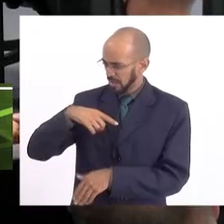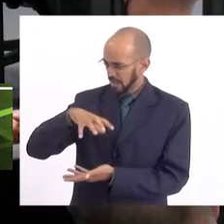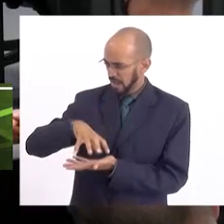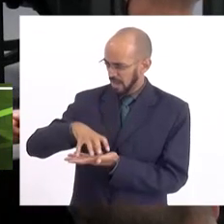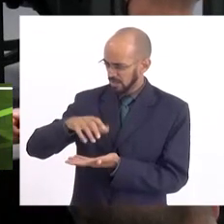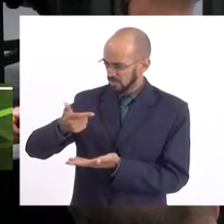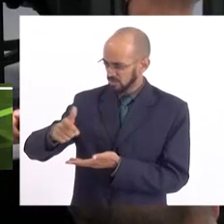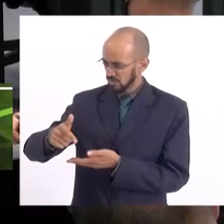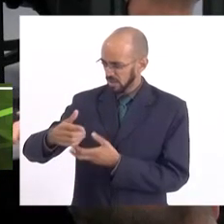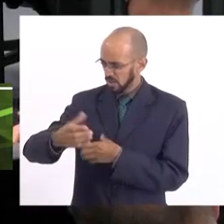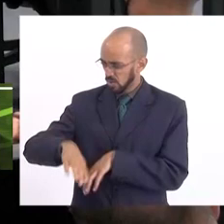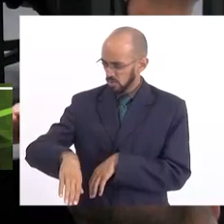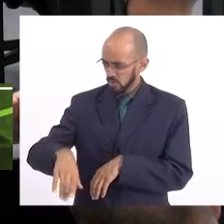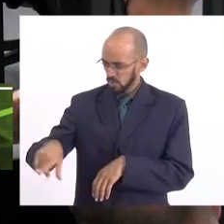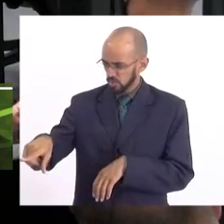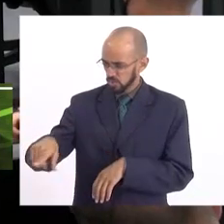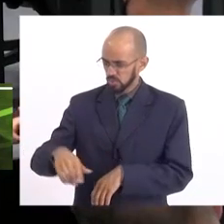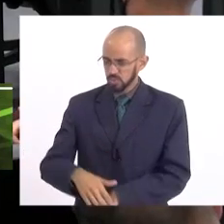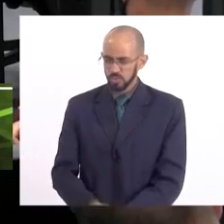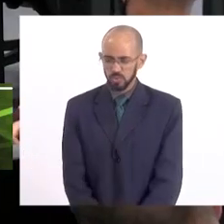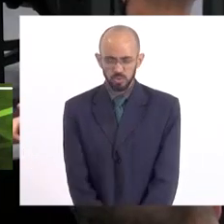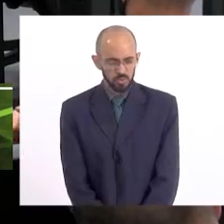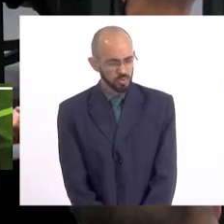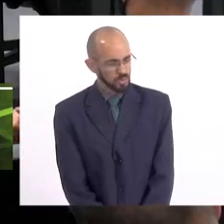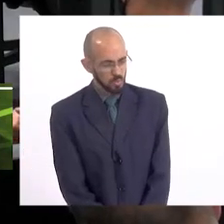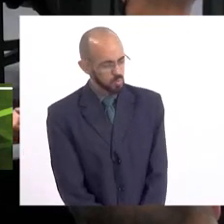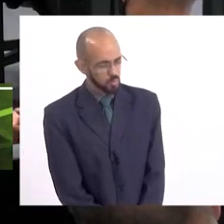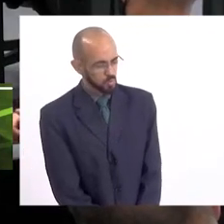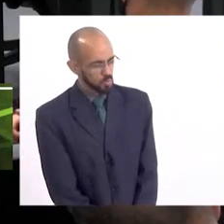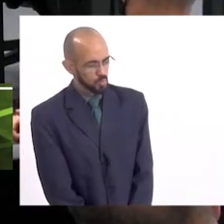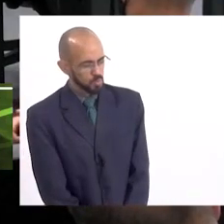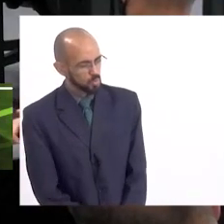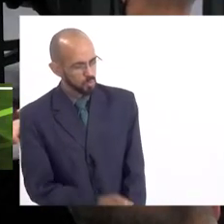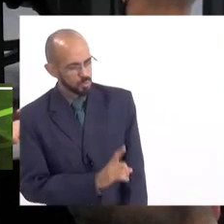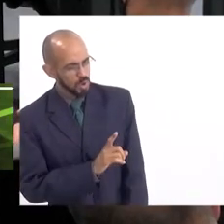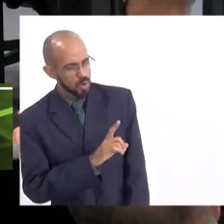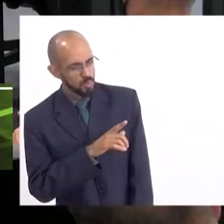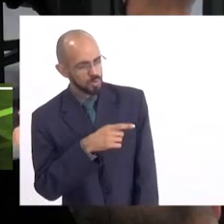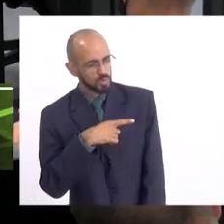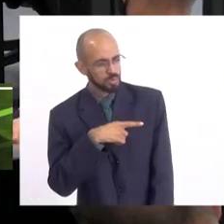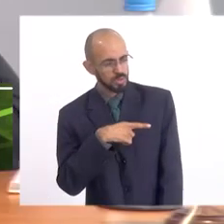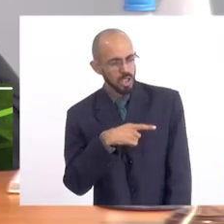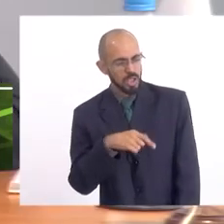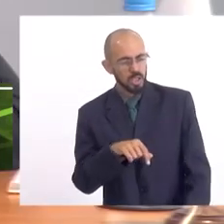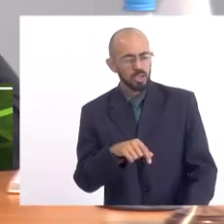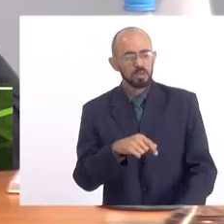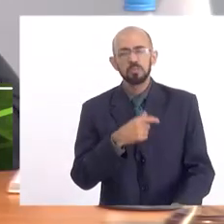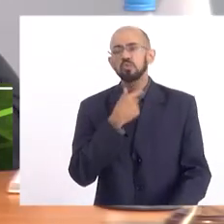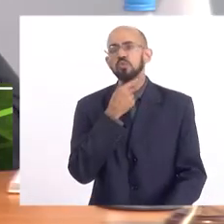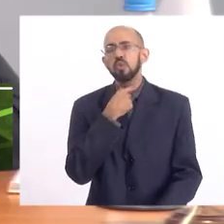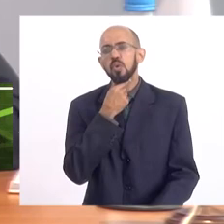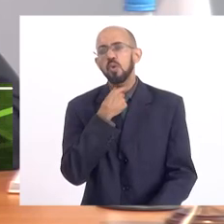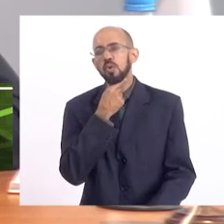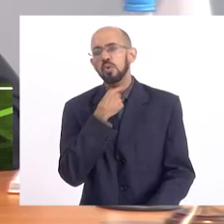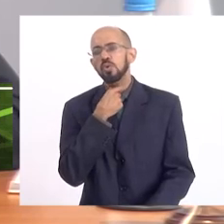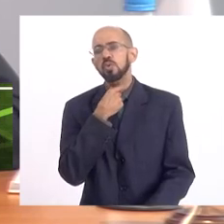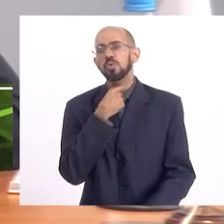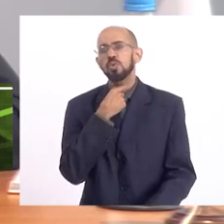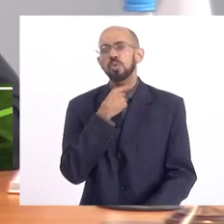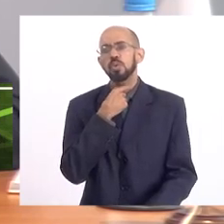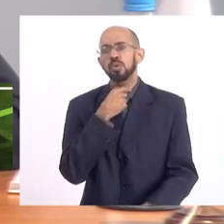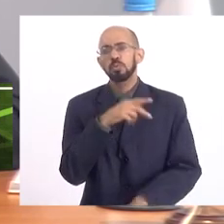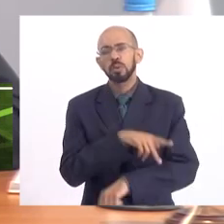por exemplo? Não, carreiras não. Ali, tem, tem até uma ampliação. Tem fonoaudiólogo, pedagogo... Que não estava no